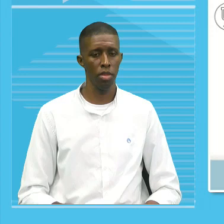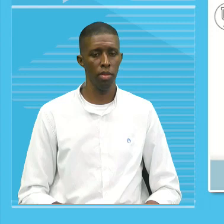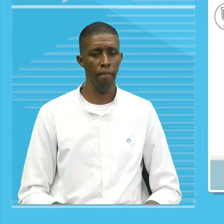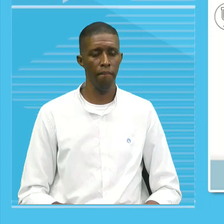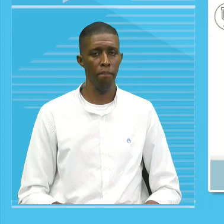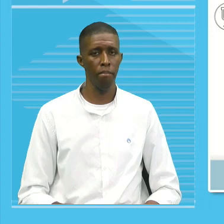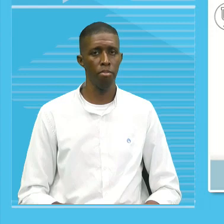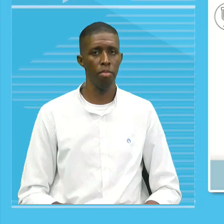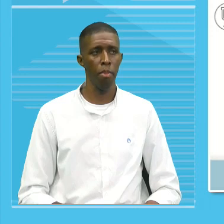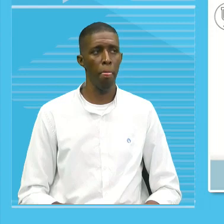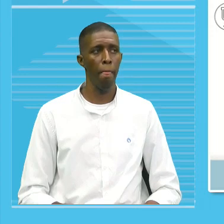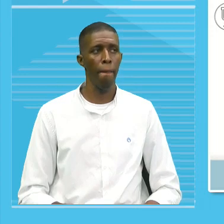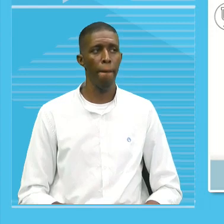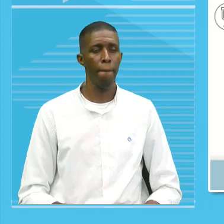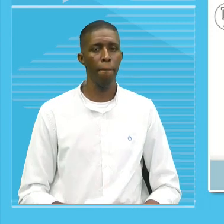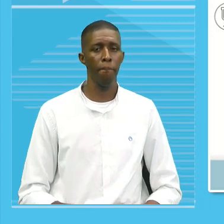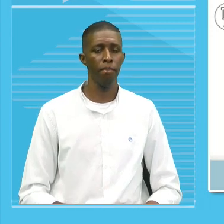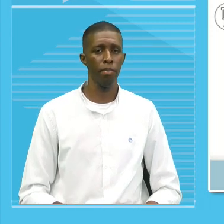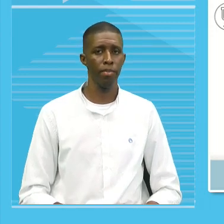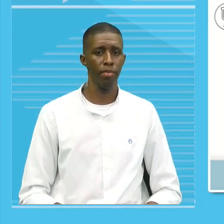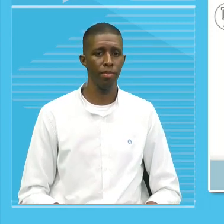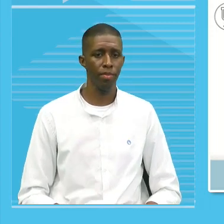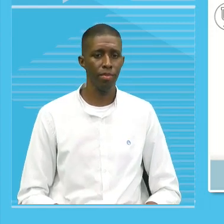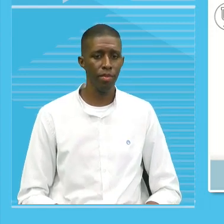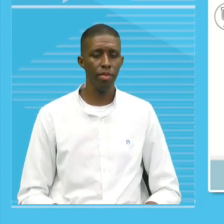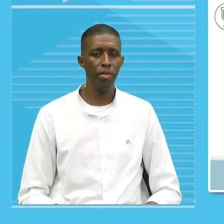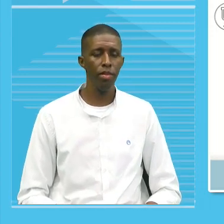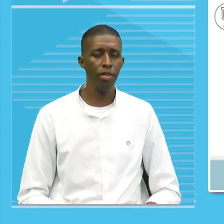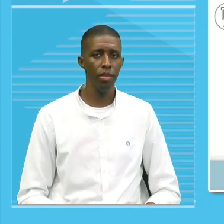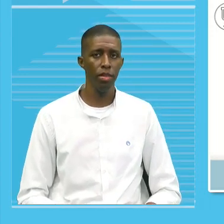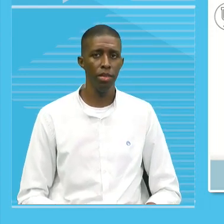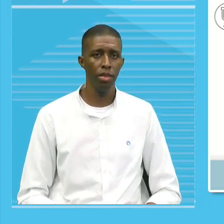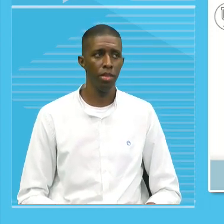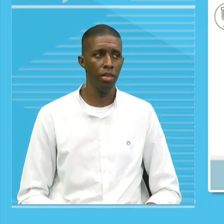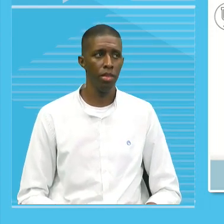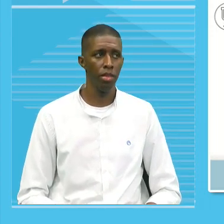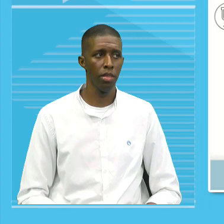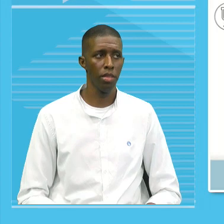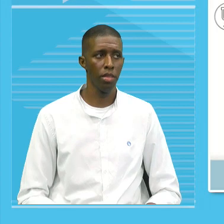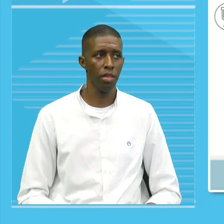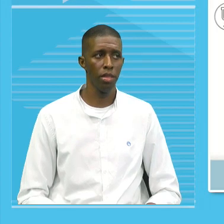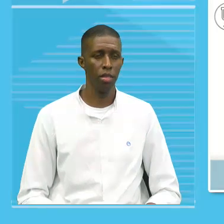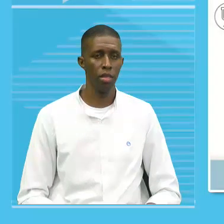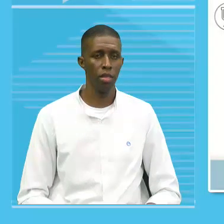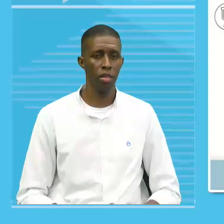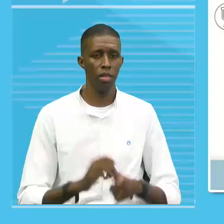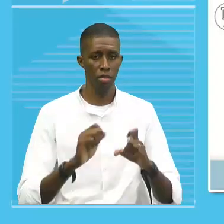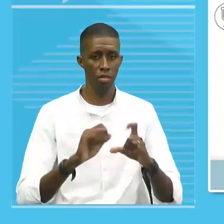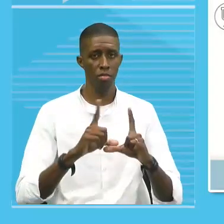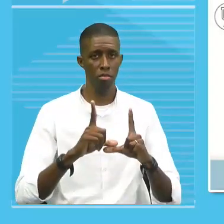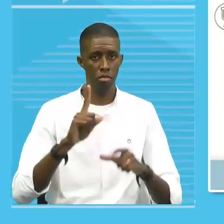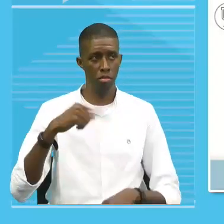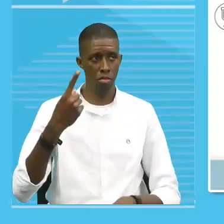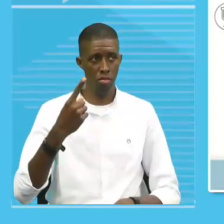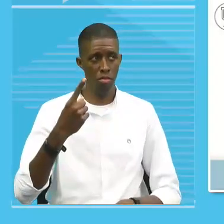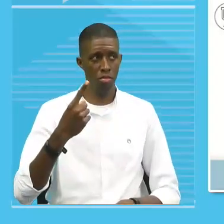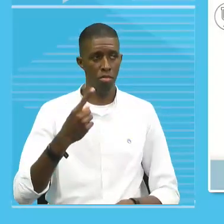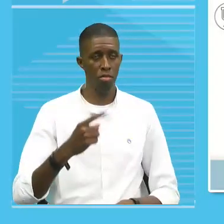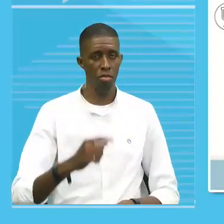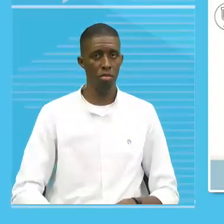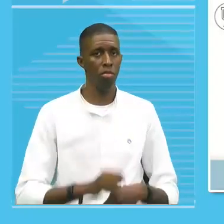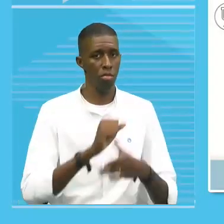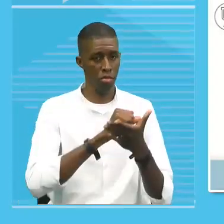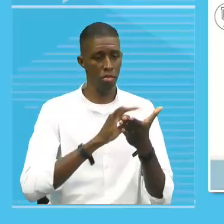Antes de ler o texto eu vou passar para a gente aqui as questões